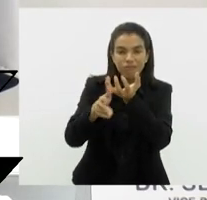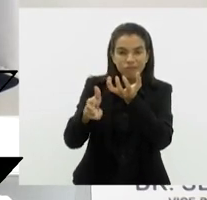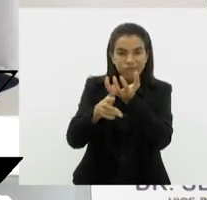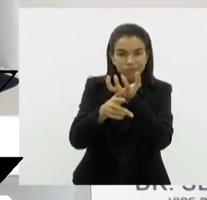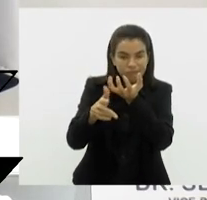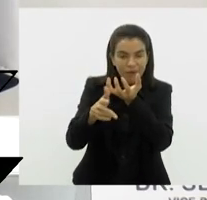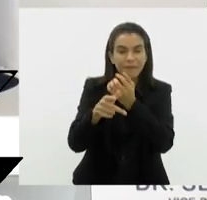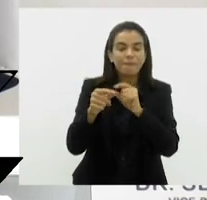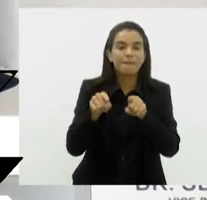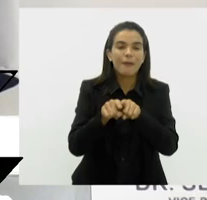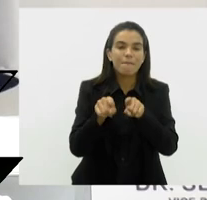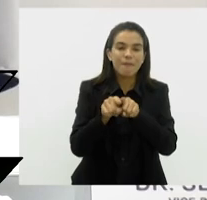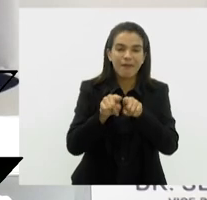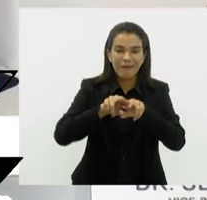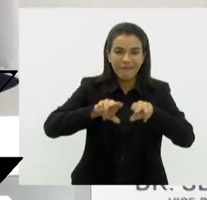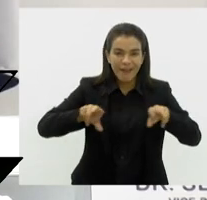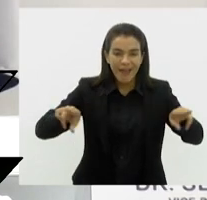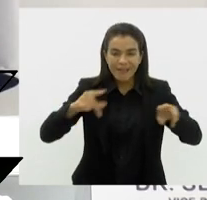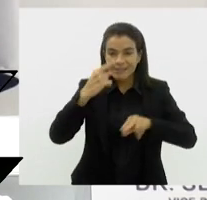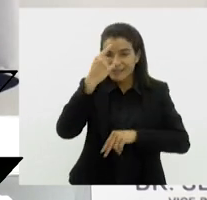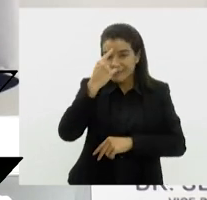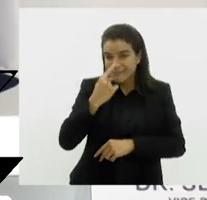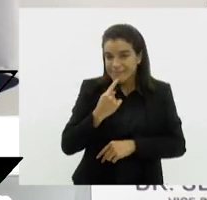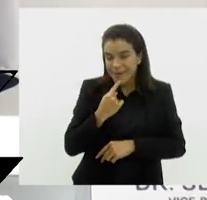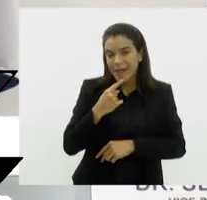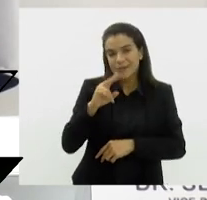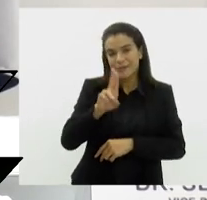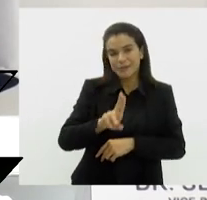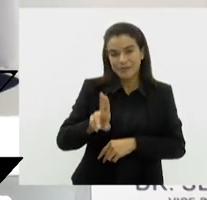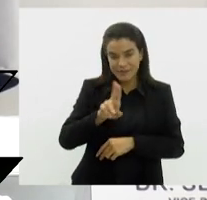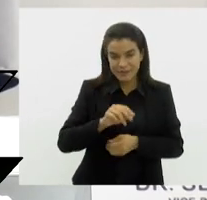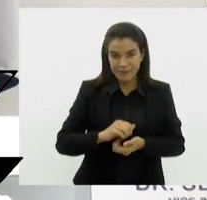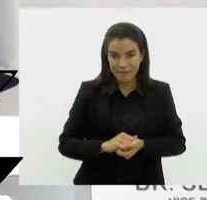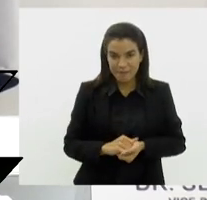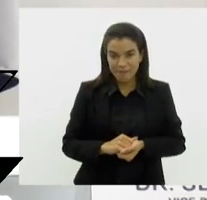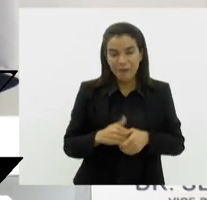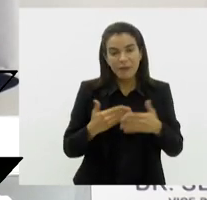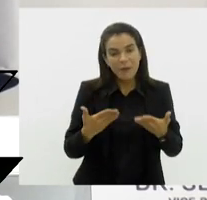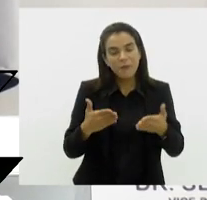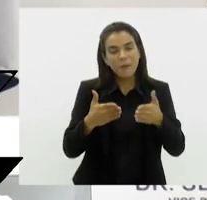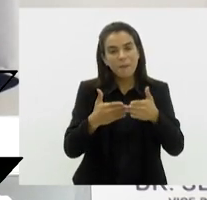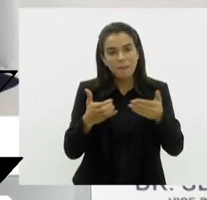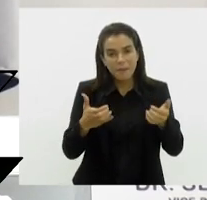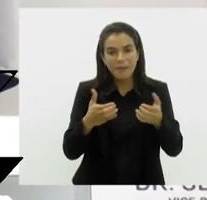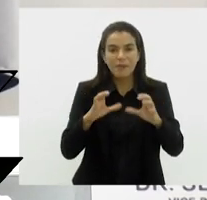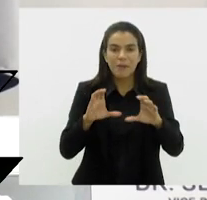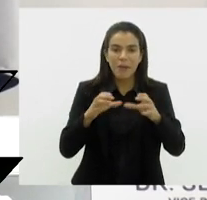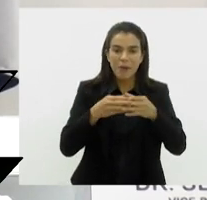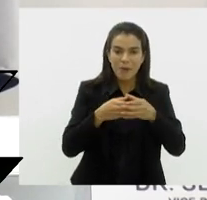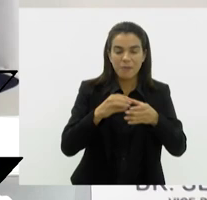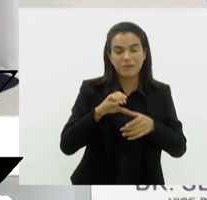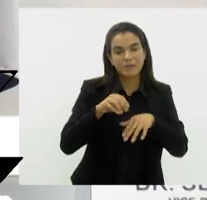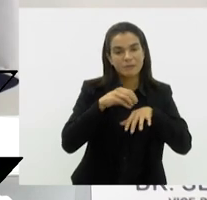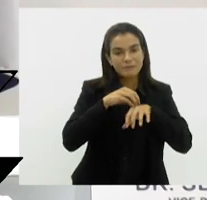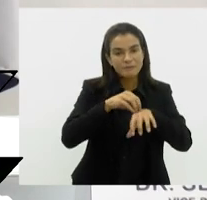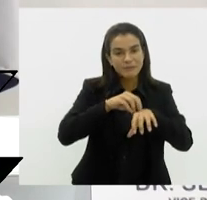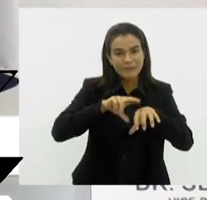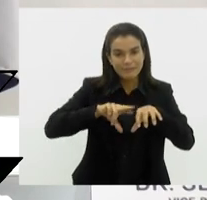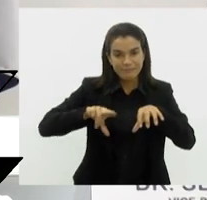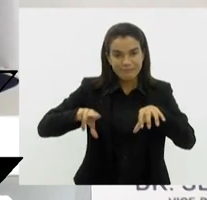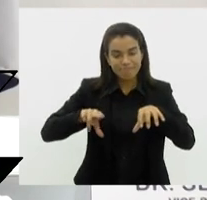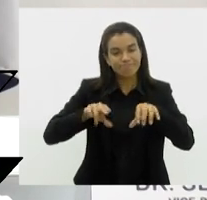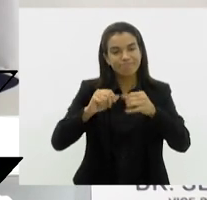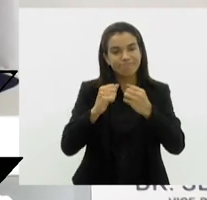no conjunto de câmeras e imagens que o órgão utiliza. Então, há um pedido da Comissão de Transporte para que seja feita uma audiência